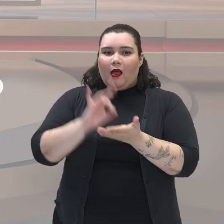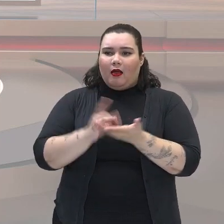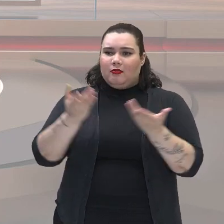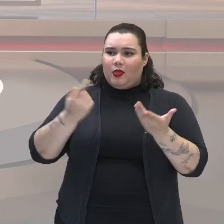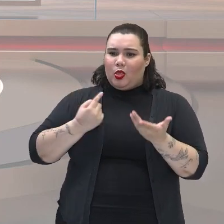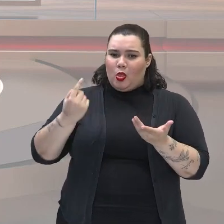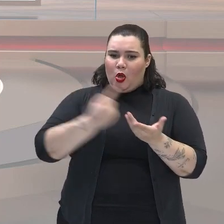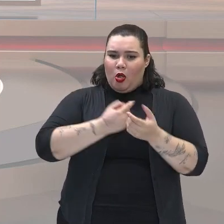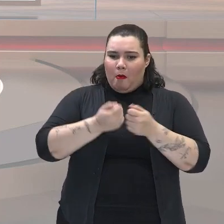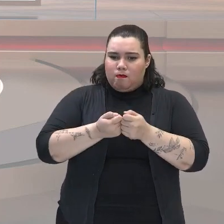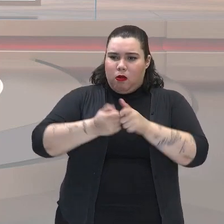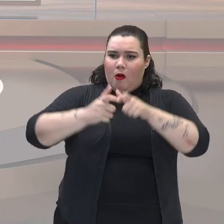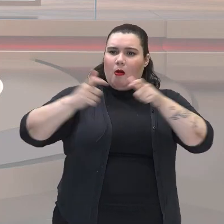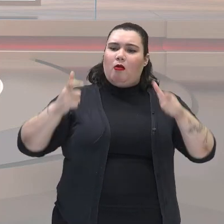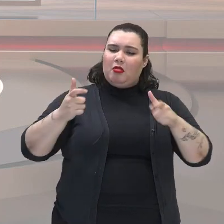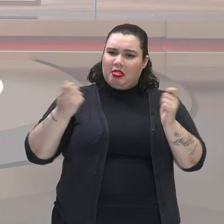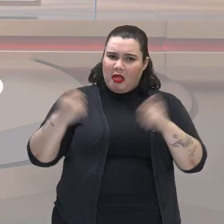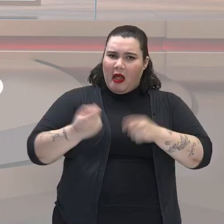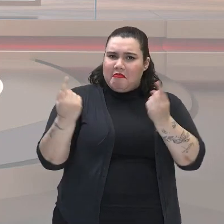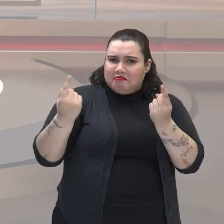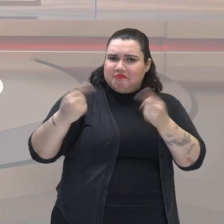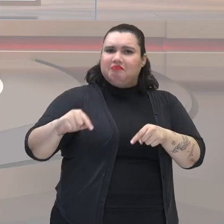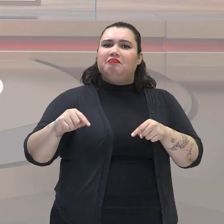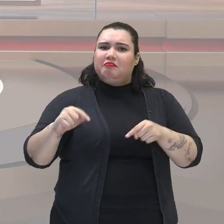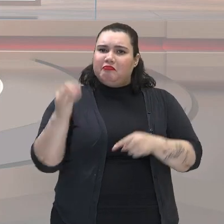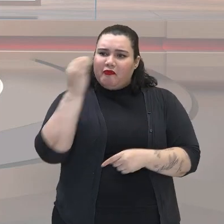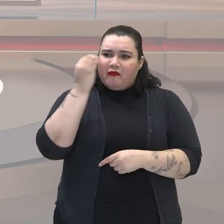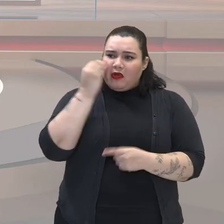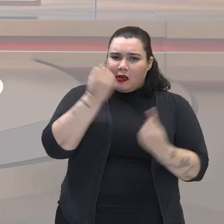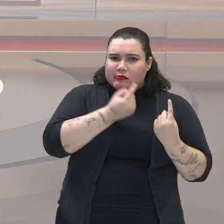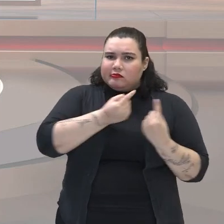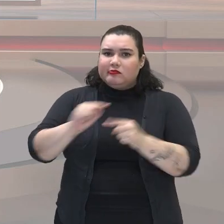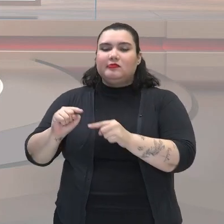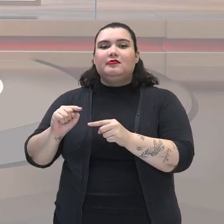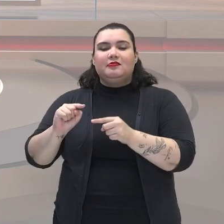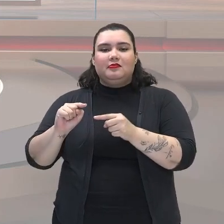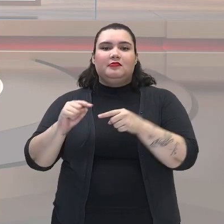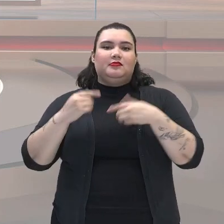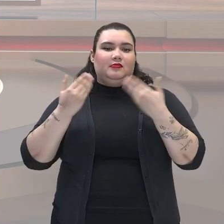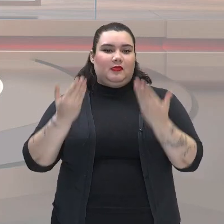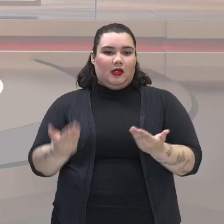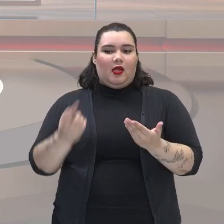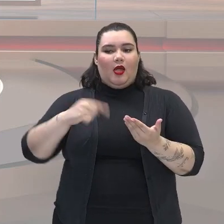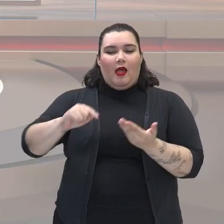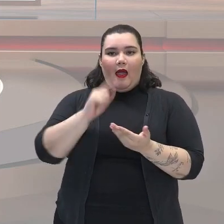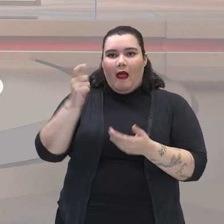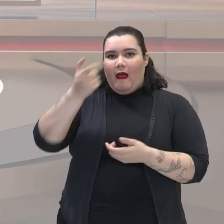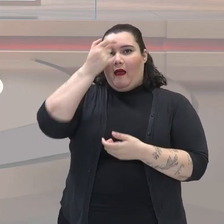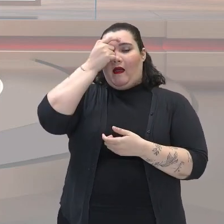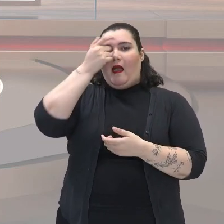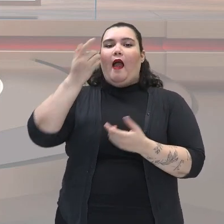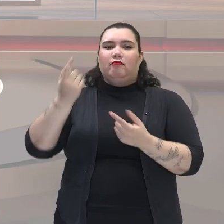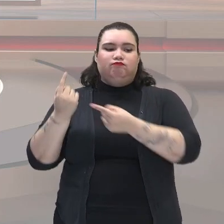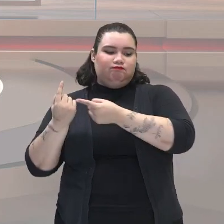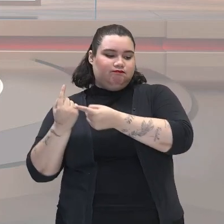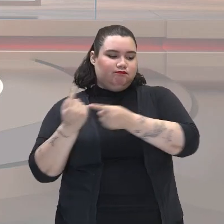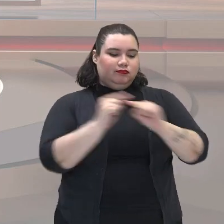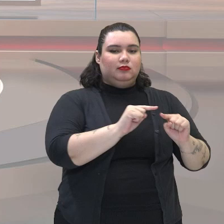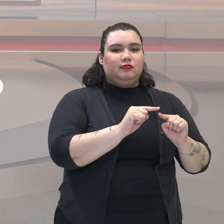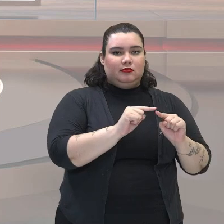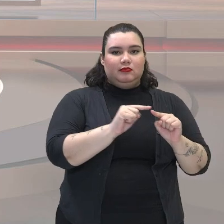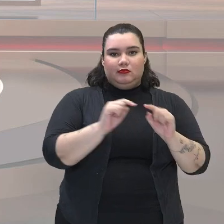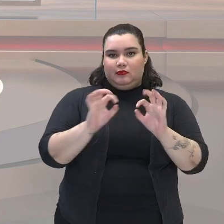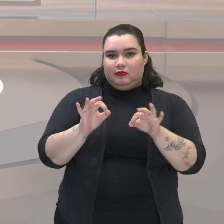somos muitos, por que não reagimos? Nós podemos fazer isso? De fato, eles tomaram essa consciência e reagiram. Tanto